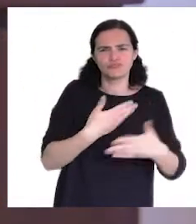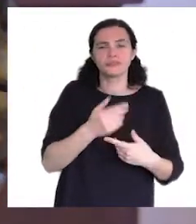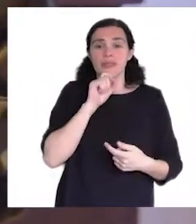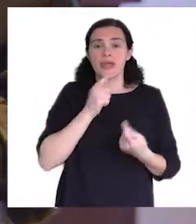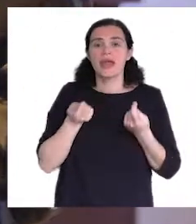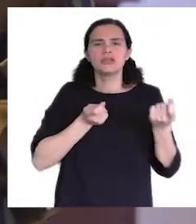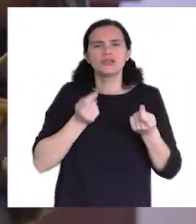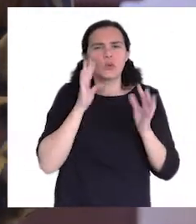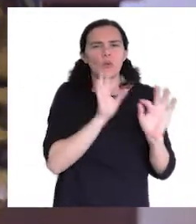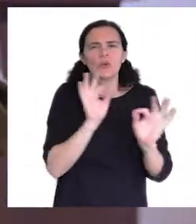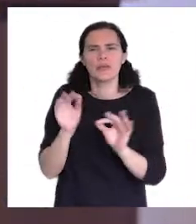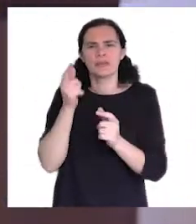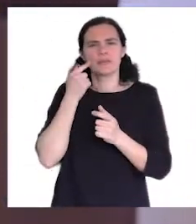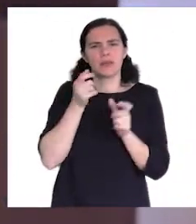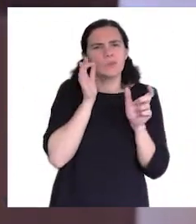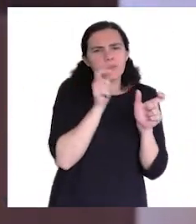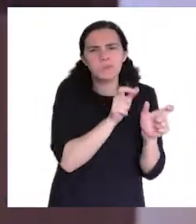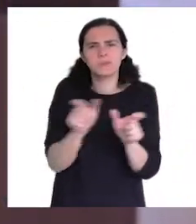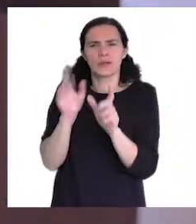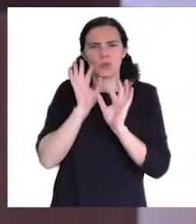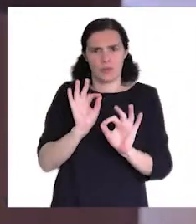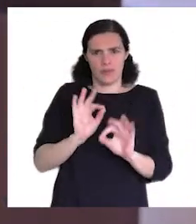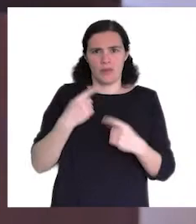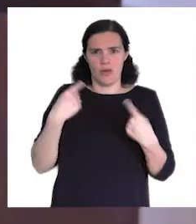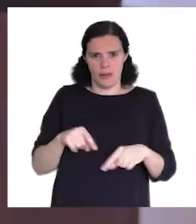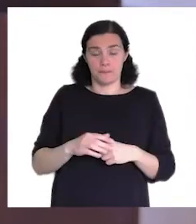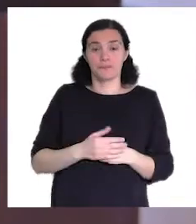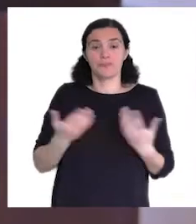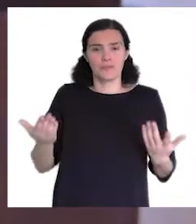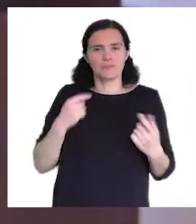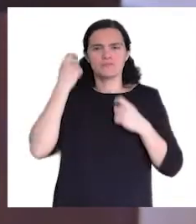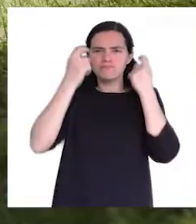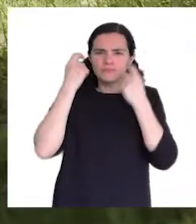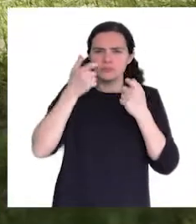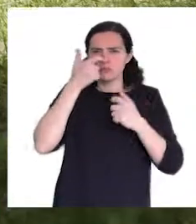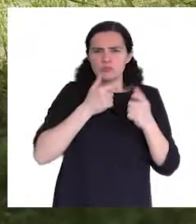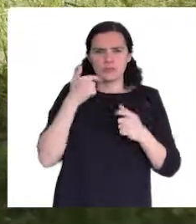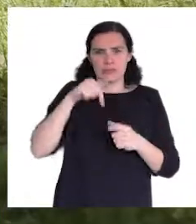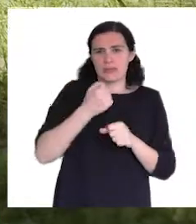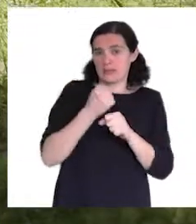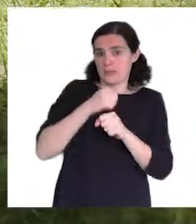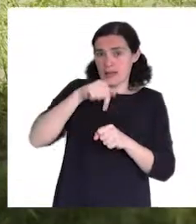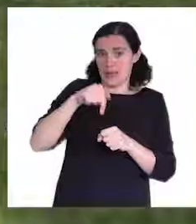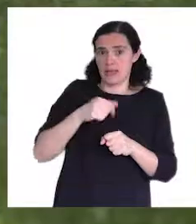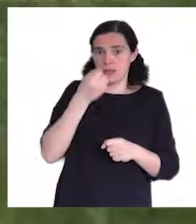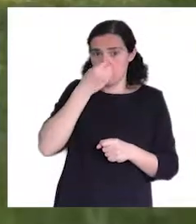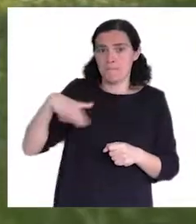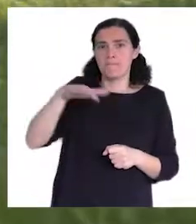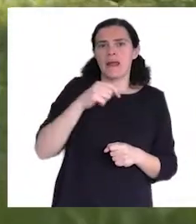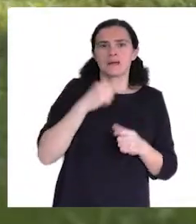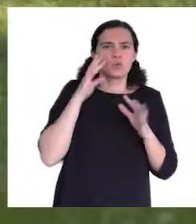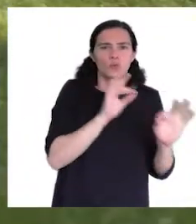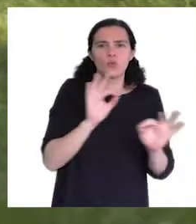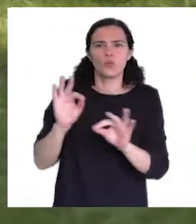tenha uma gestão cuidada e uma manutenção cuidada. No fundo, nós pensamos nos cuidadores que temos aqui no parque e os cuidadores